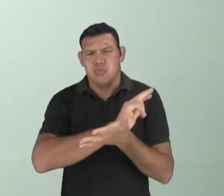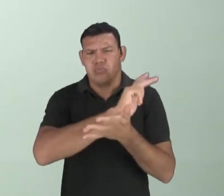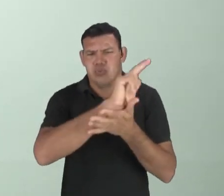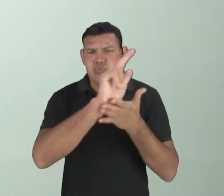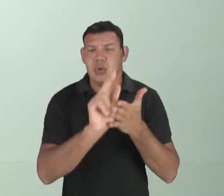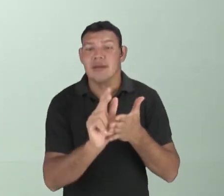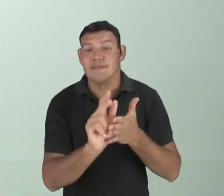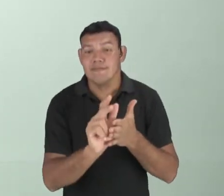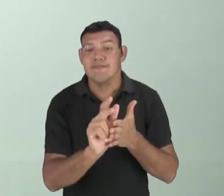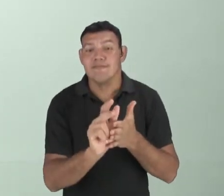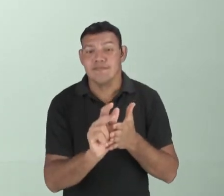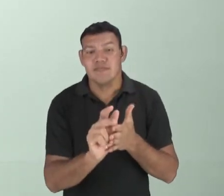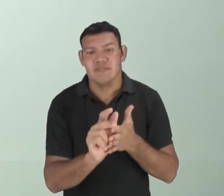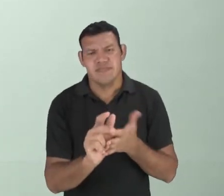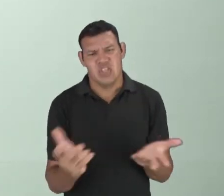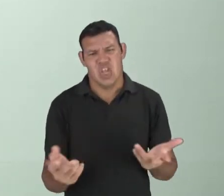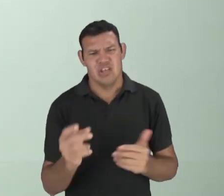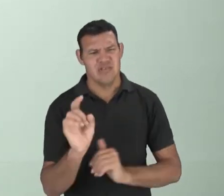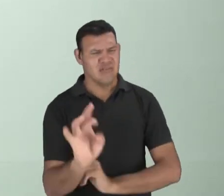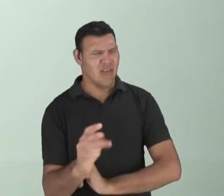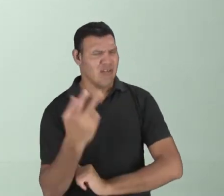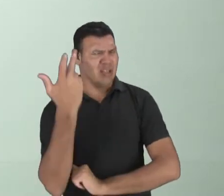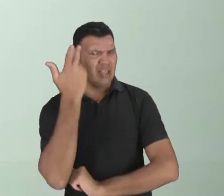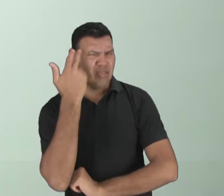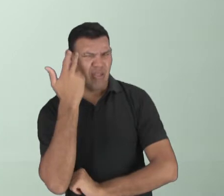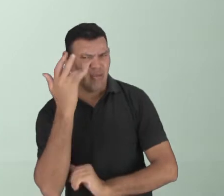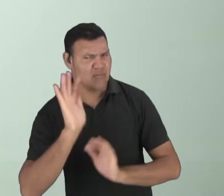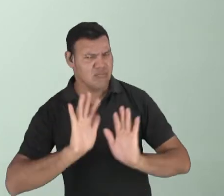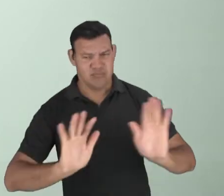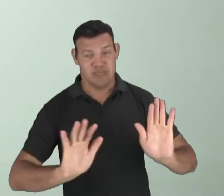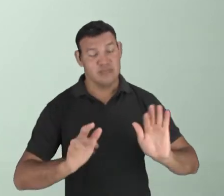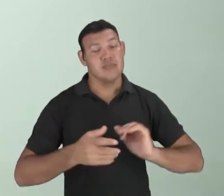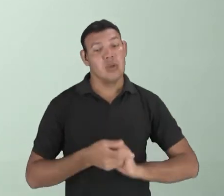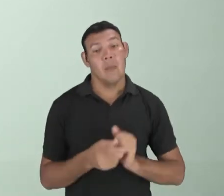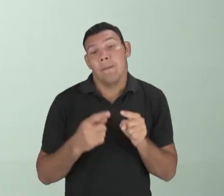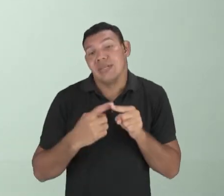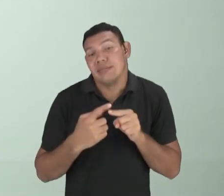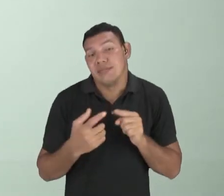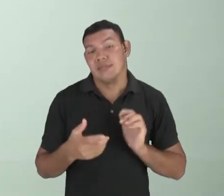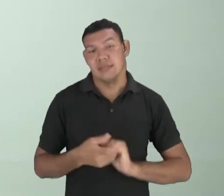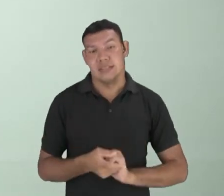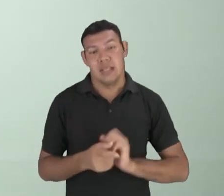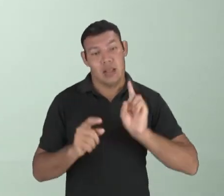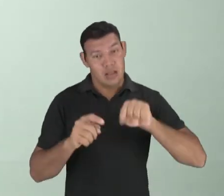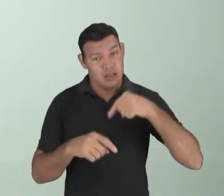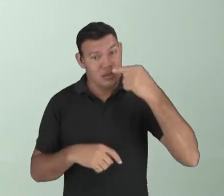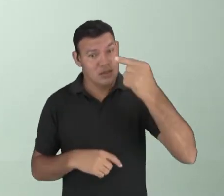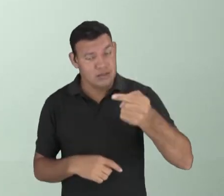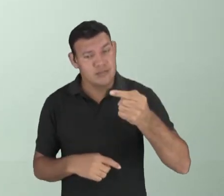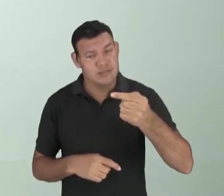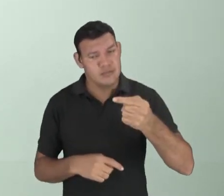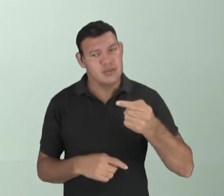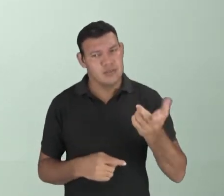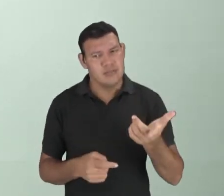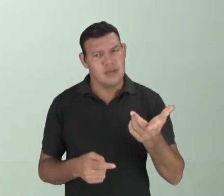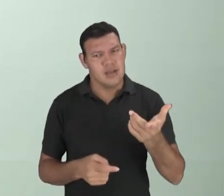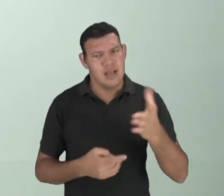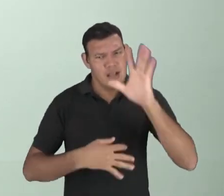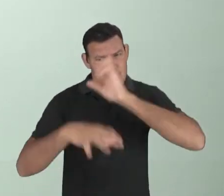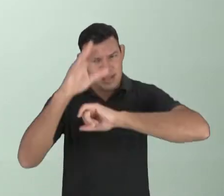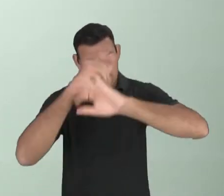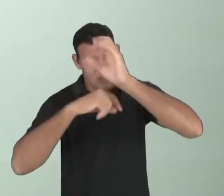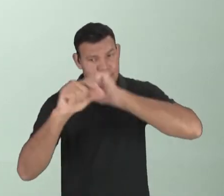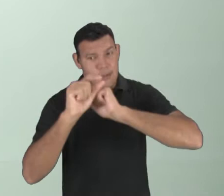né? Para exatamente não ser algo automático, tá? Porque depois que você é letrado, ou